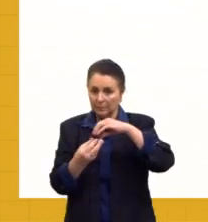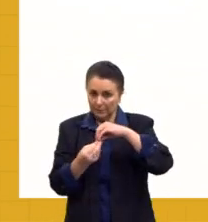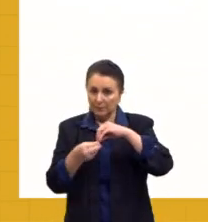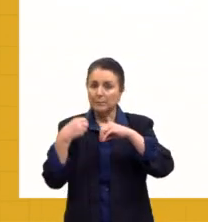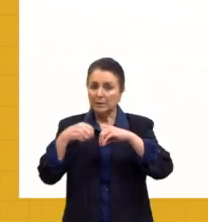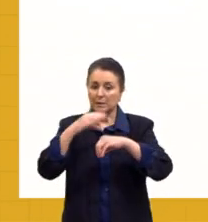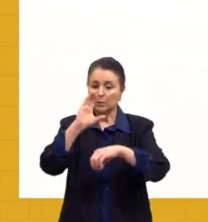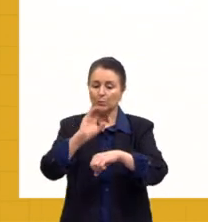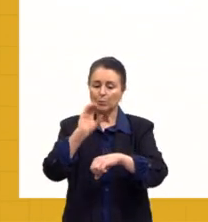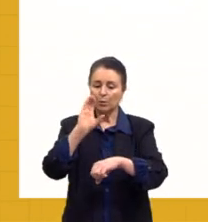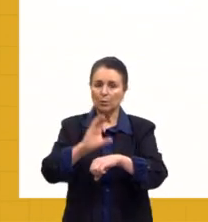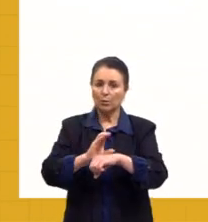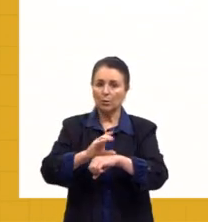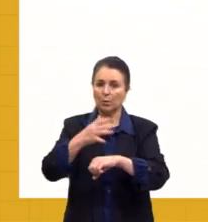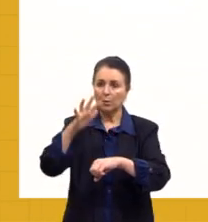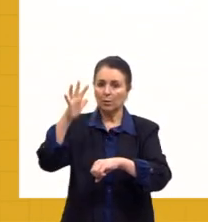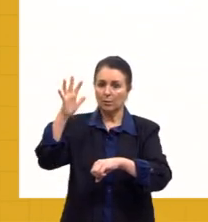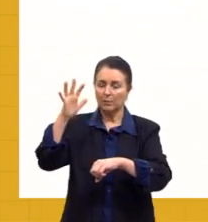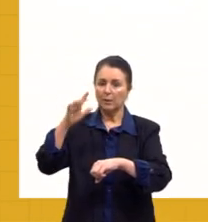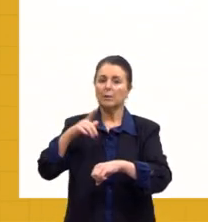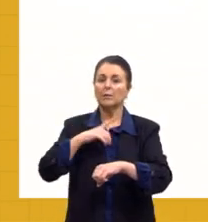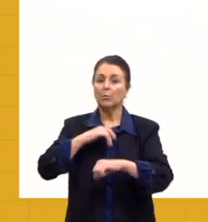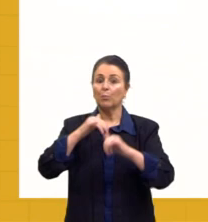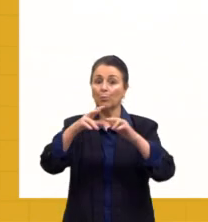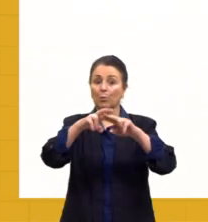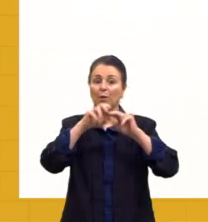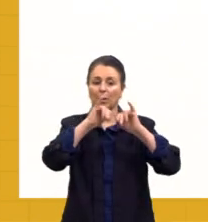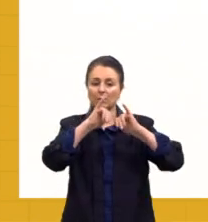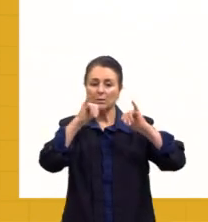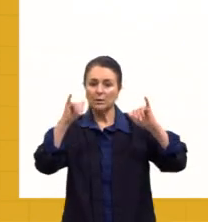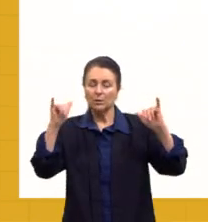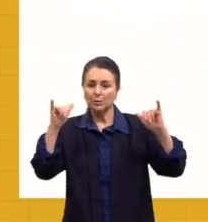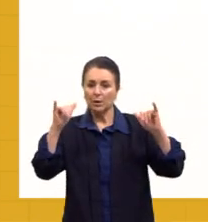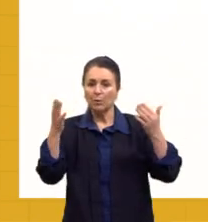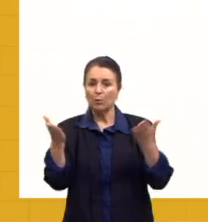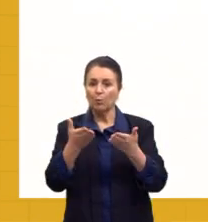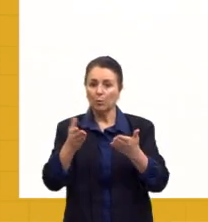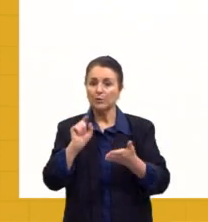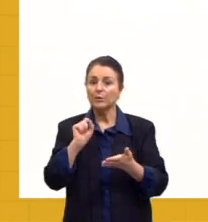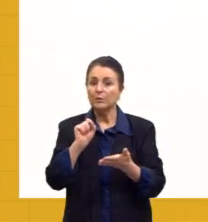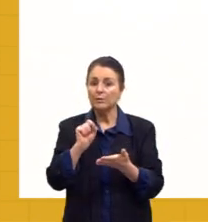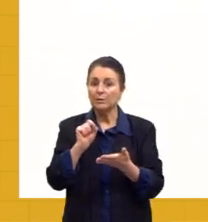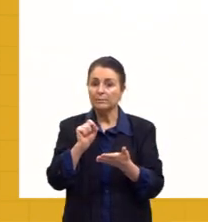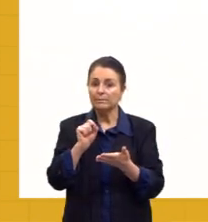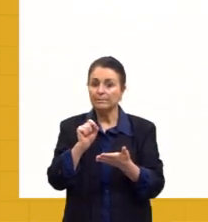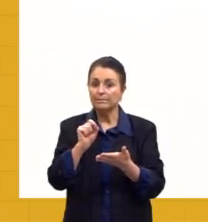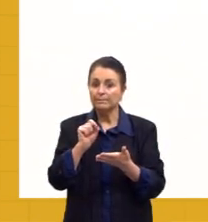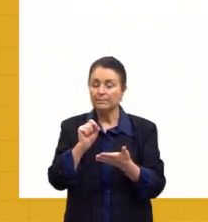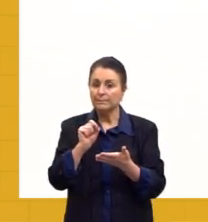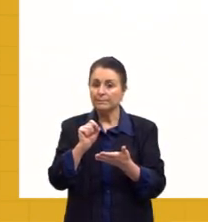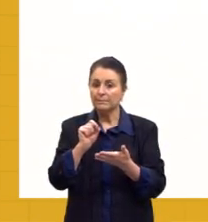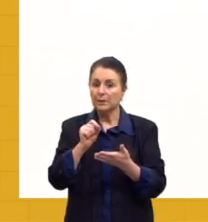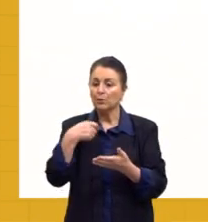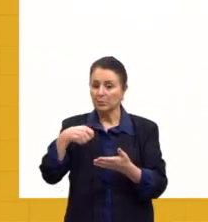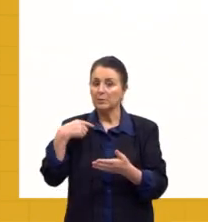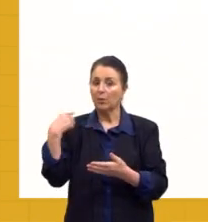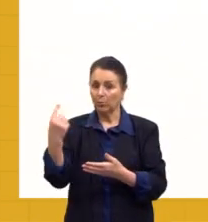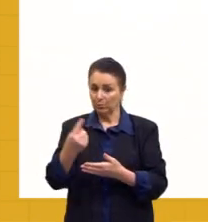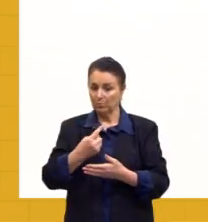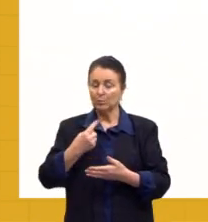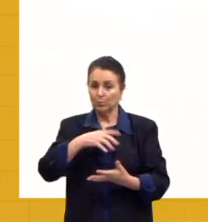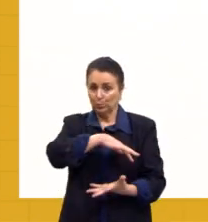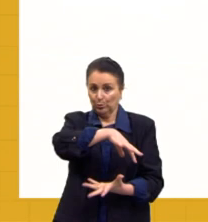por do cobre né para fazer a nossa energia elétrica chegar então quem tá fornecendo hoje né o cobre que nós precisamos é